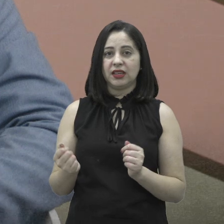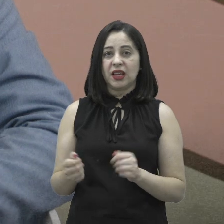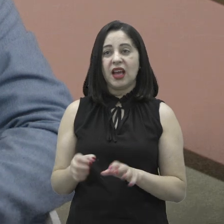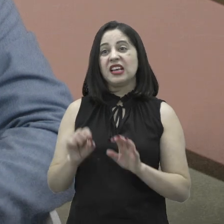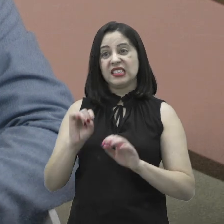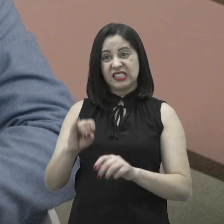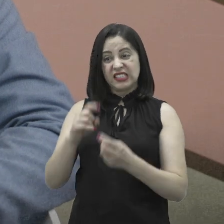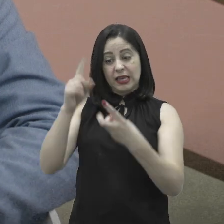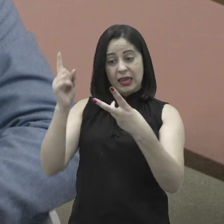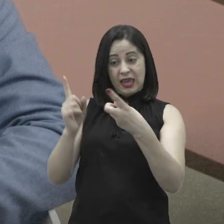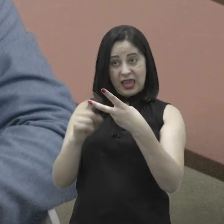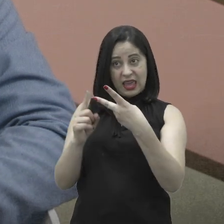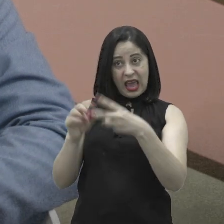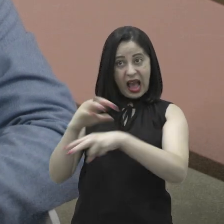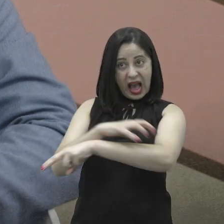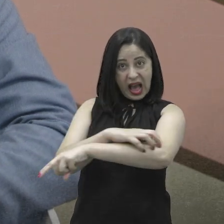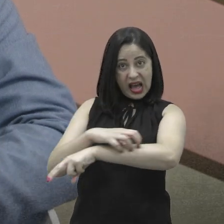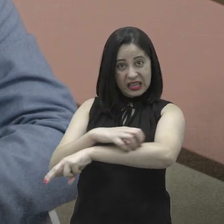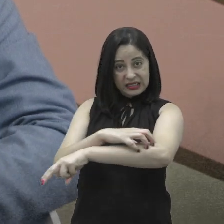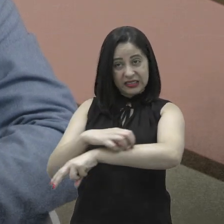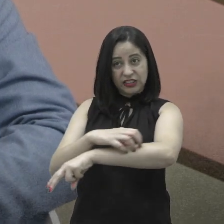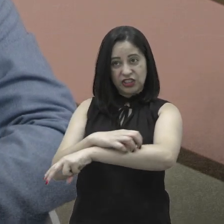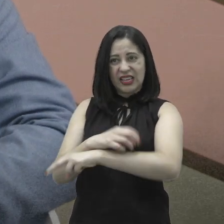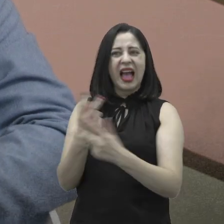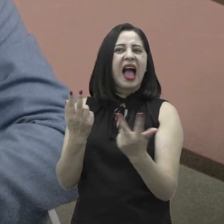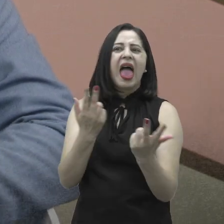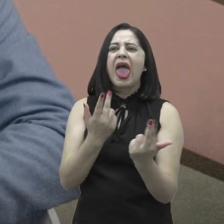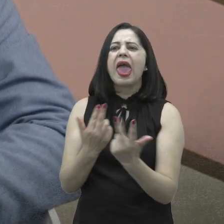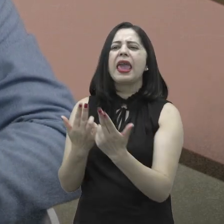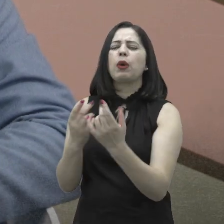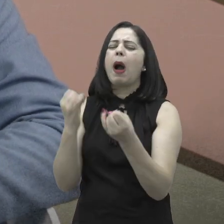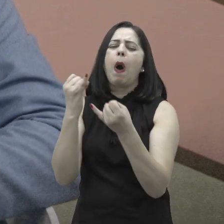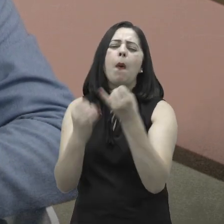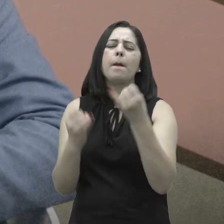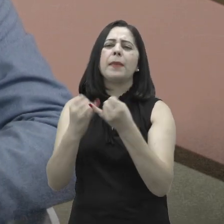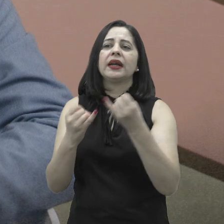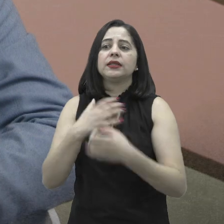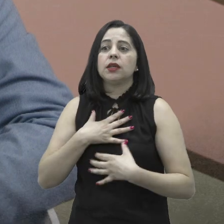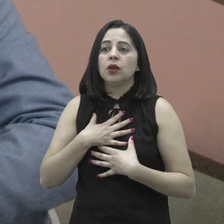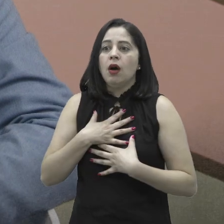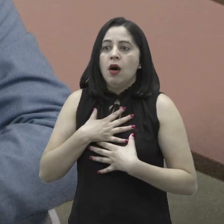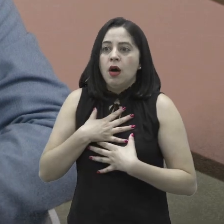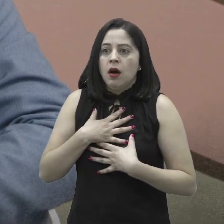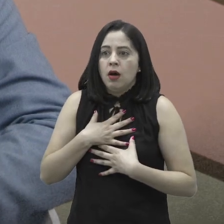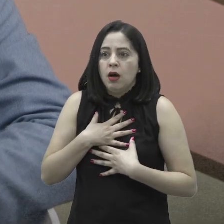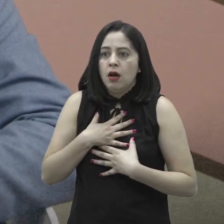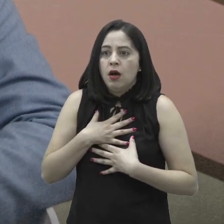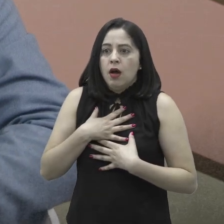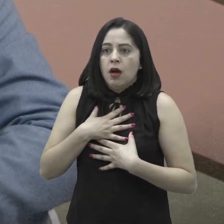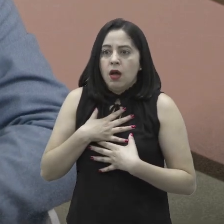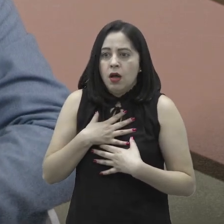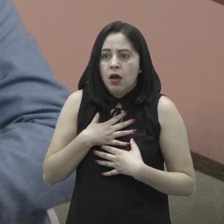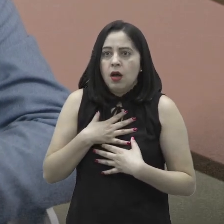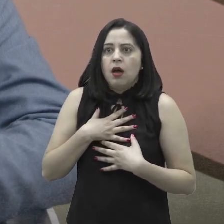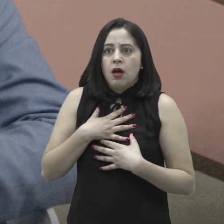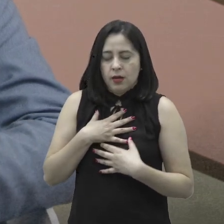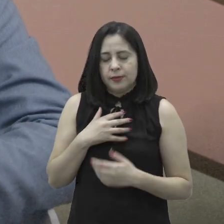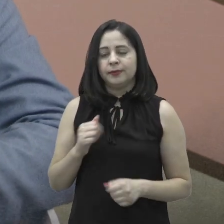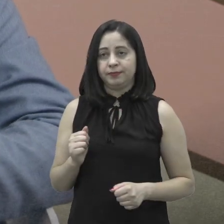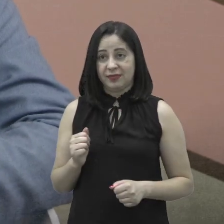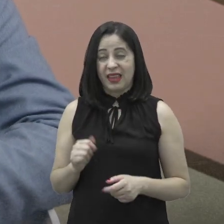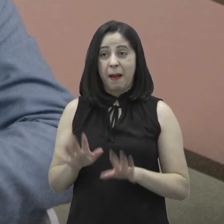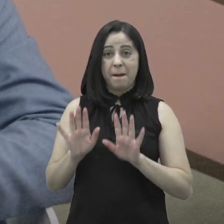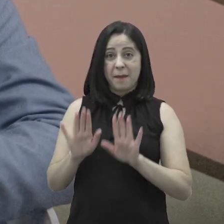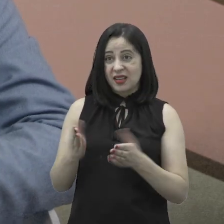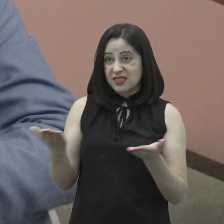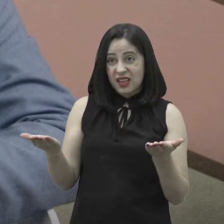bronquite alérgica muitas vezes é referido como sinônimo da asma, certo? Mas a asma, nem toda asma é alérgica. Isso é um conceito que existia antigamente